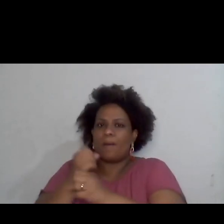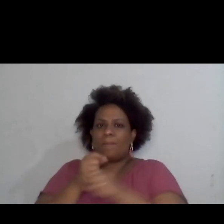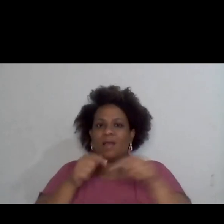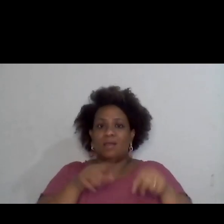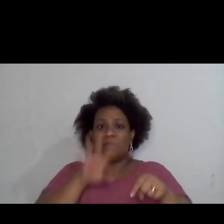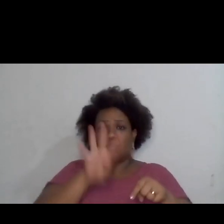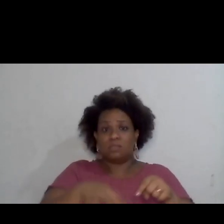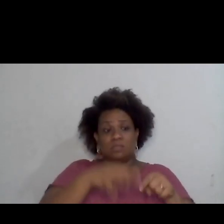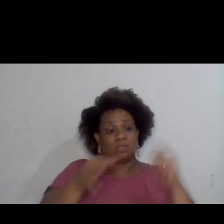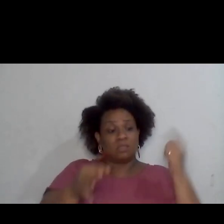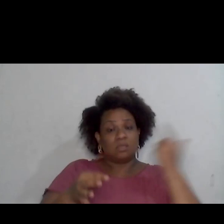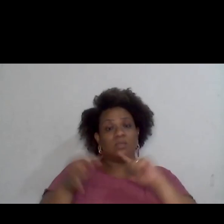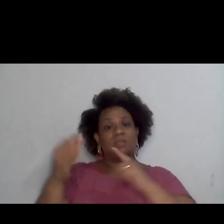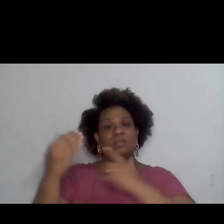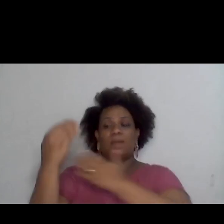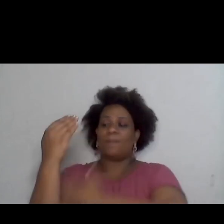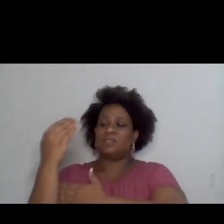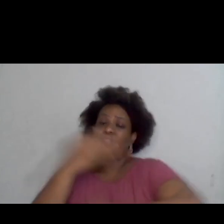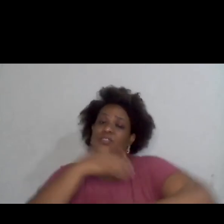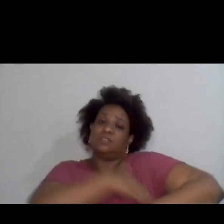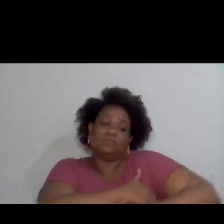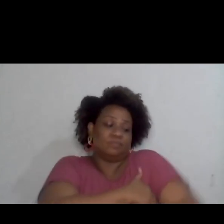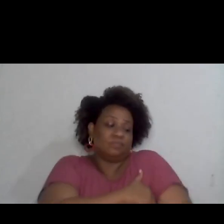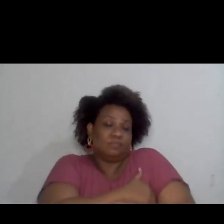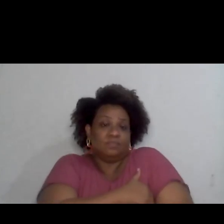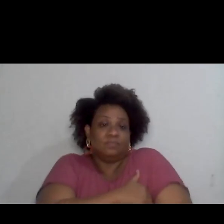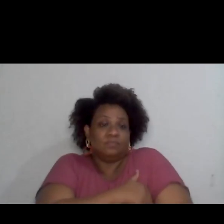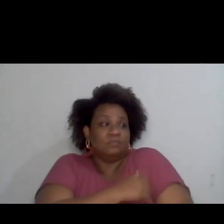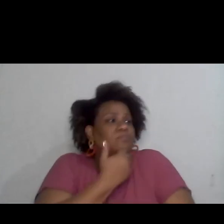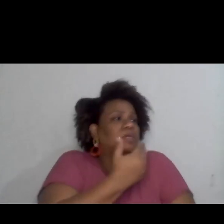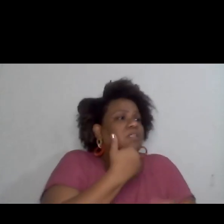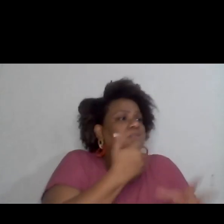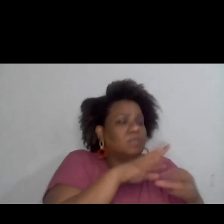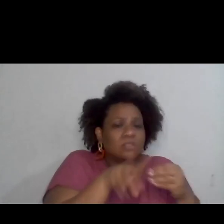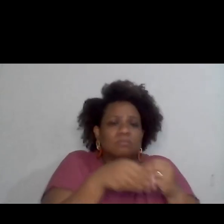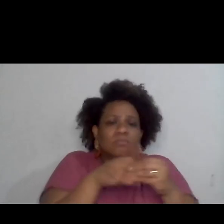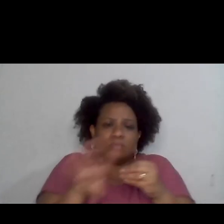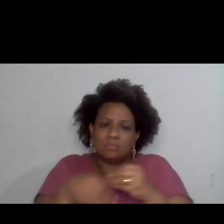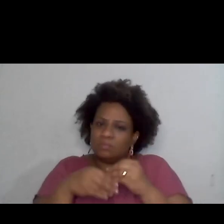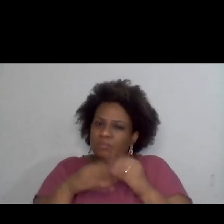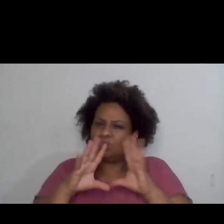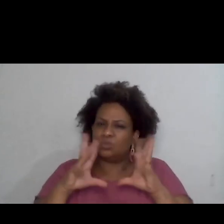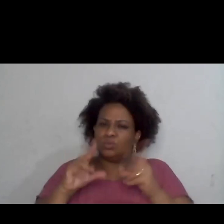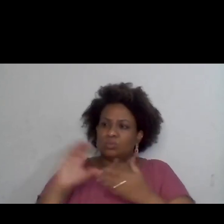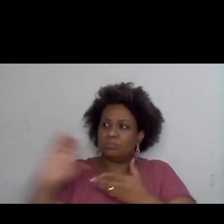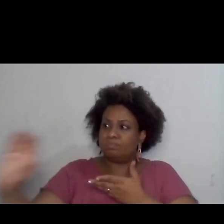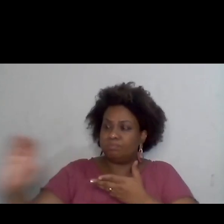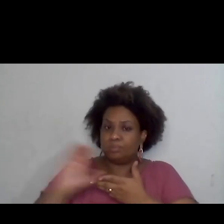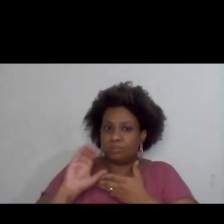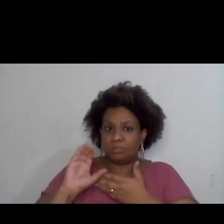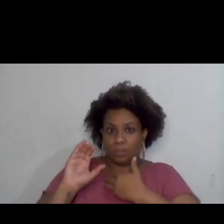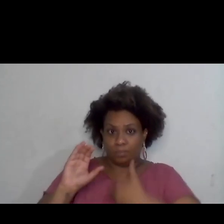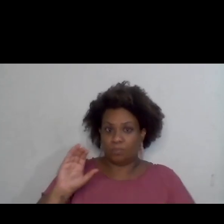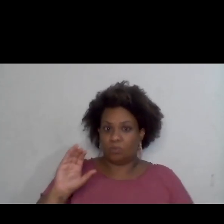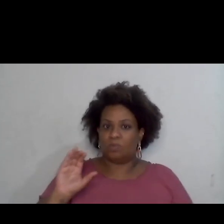uma pastinha embaixo do braço para que a gente peça a complementação. Toda verba para orçamento público é bem-vinda,